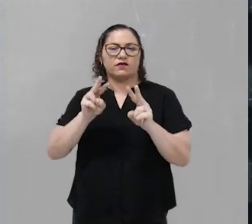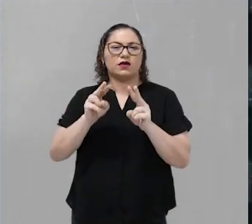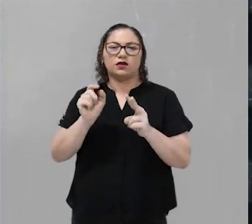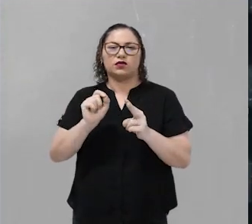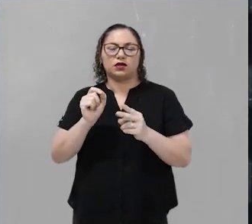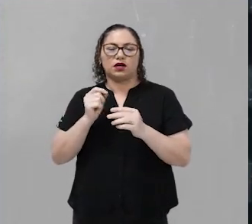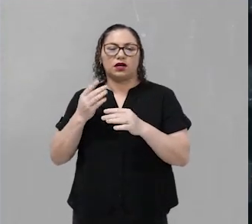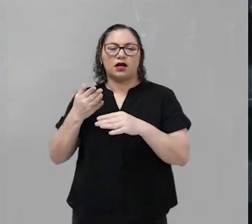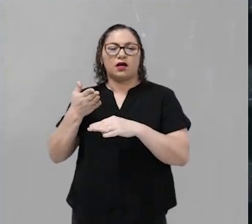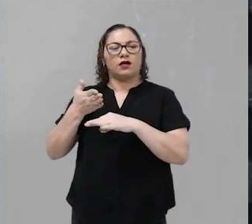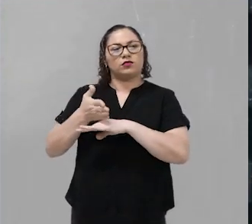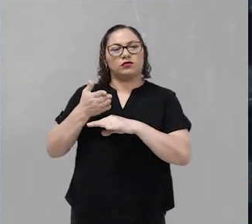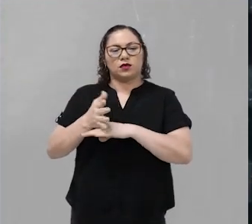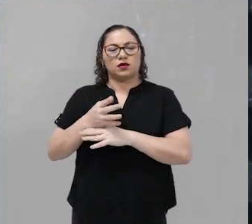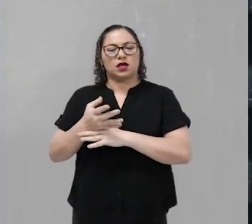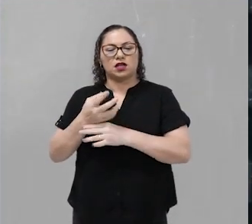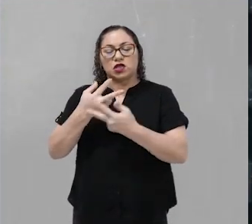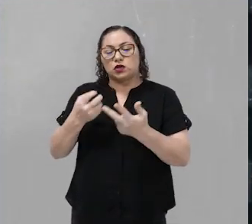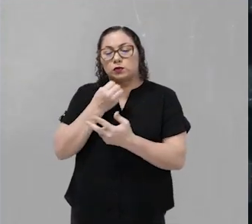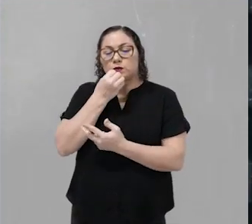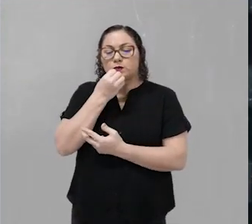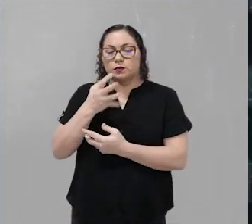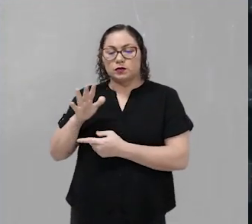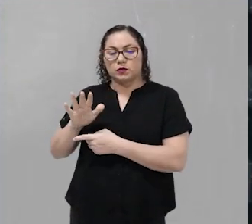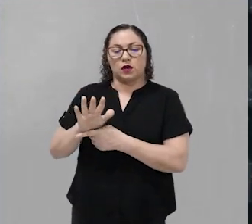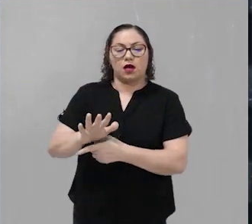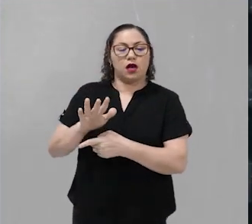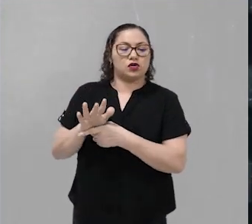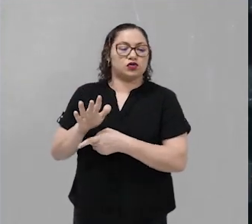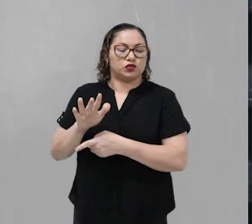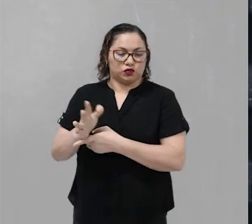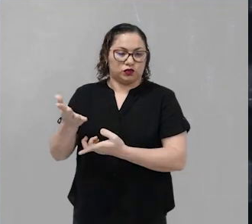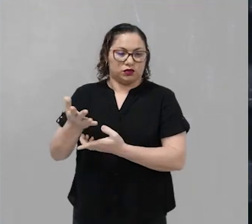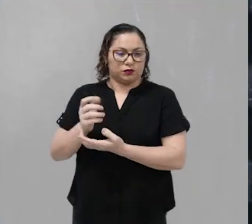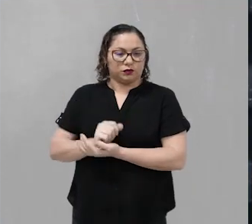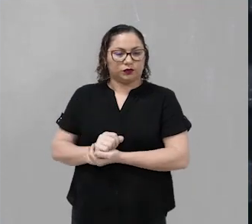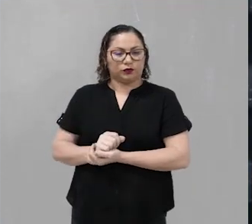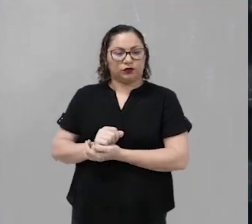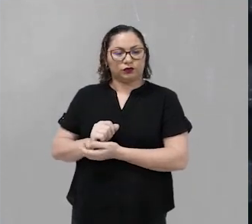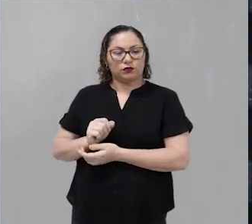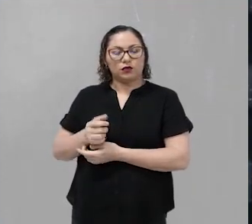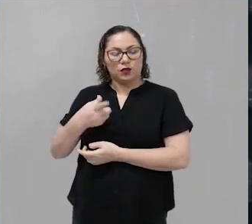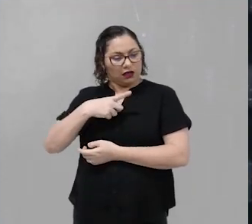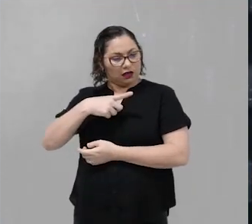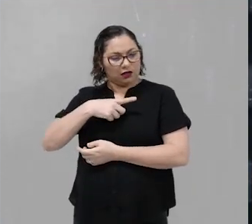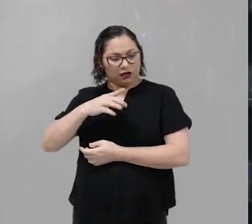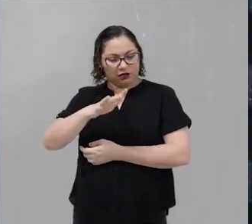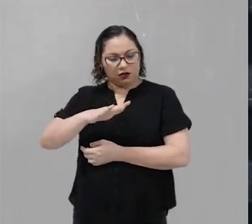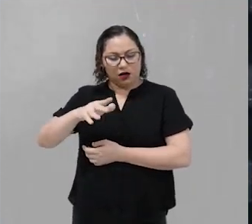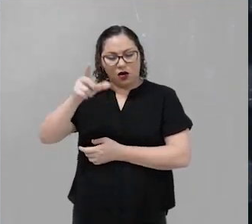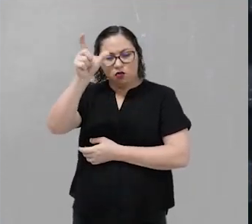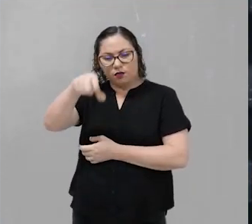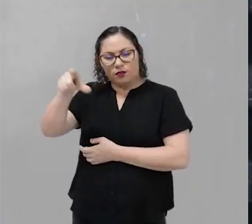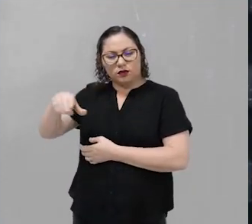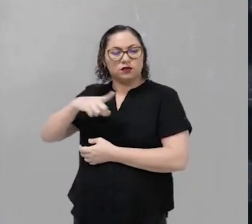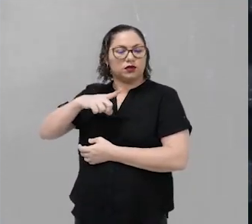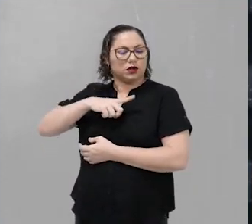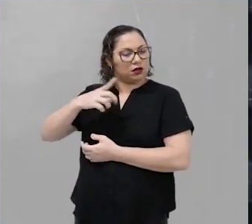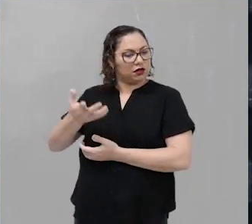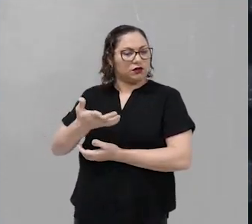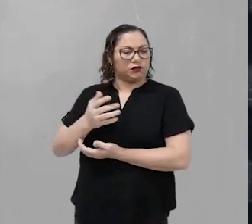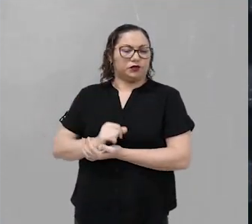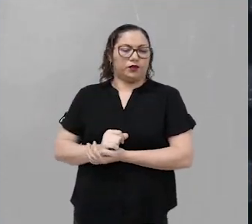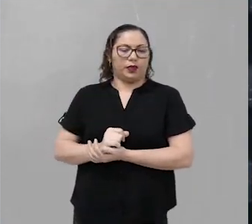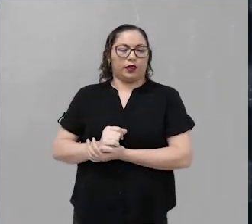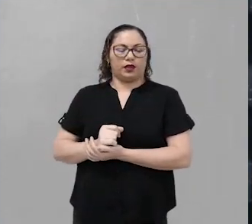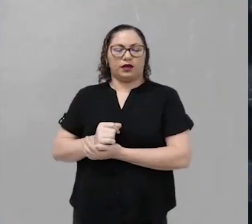dos benefícios que pretensamente, supostamente, as pessoas terão com esse crescimento, com